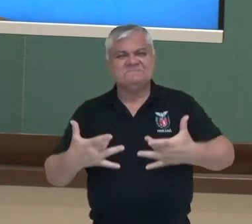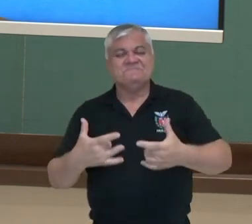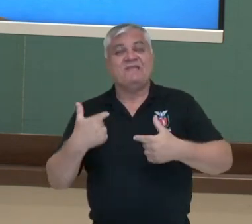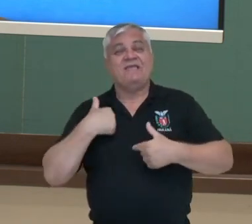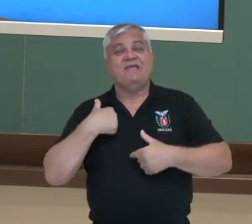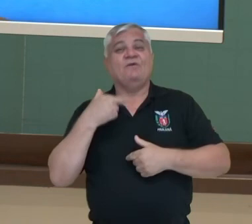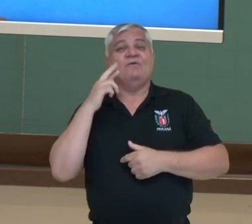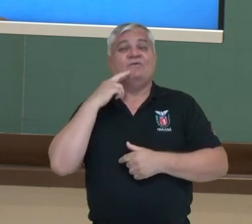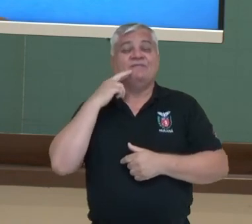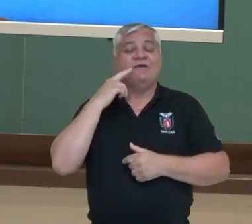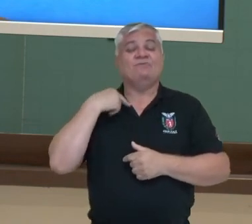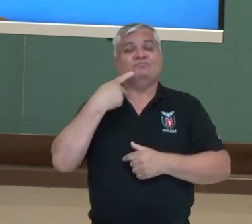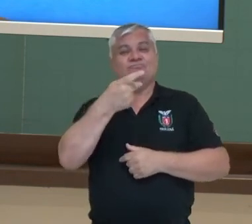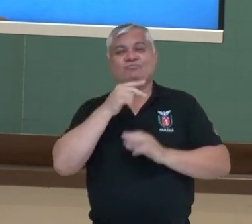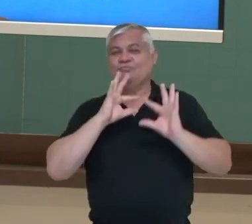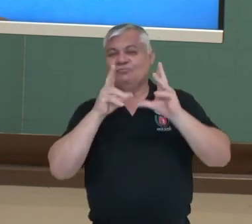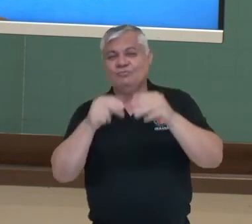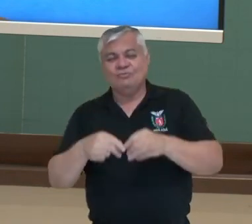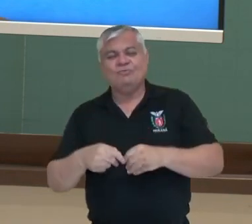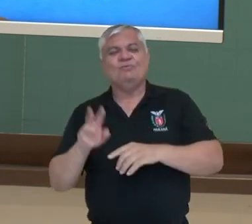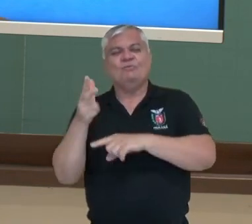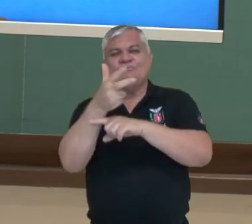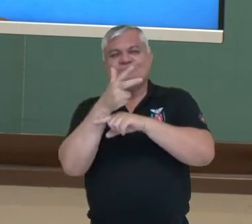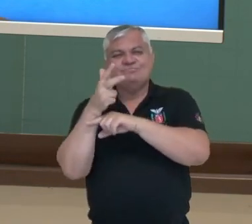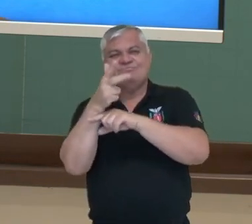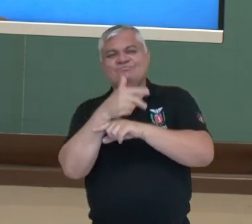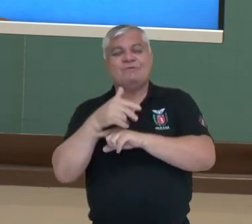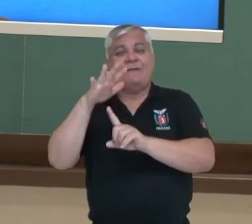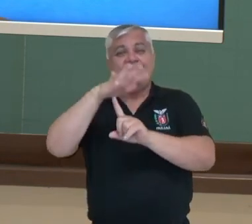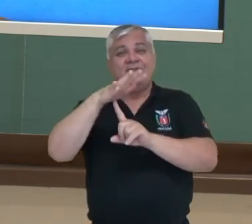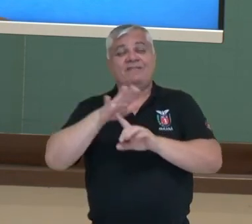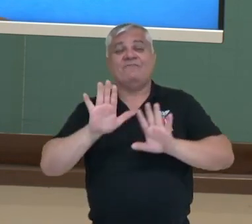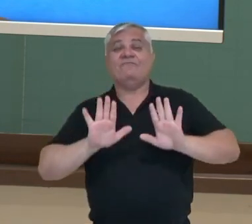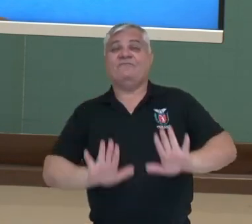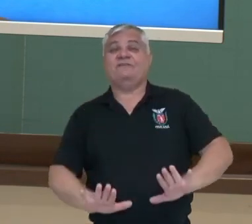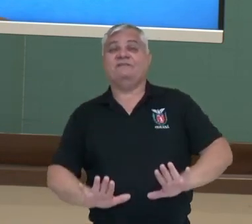Eu, Ronaldo, todos os técnicos do Aulas Paraná ficamos por